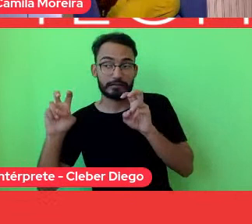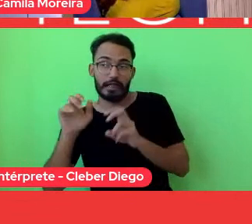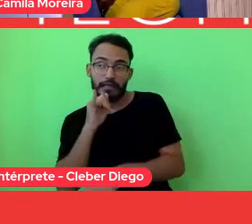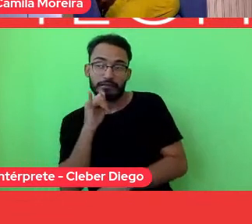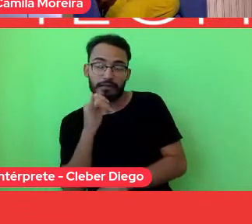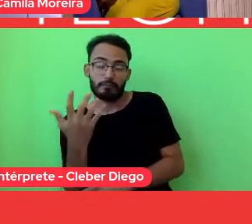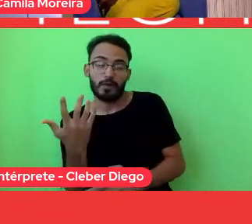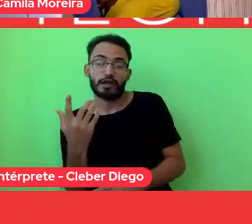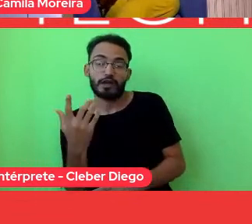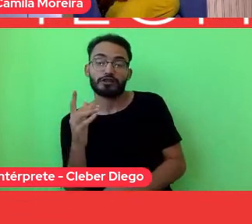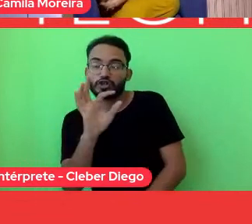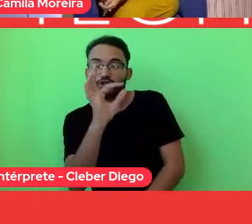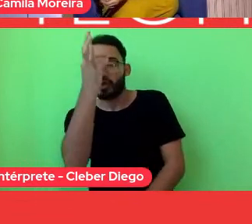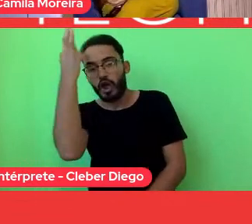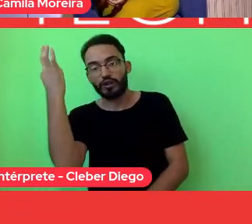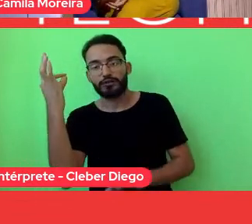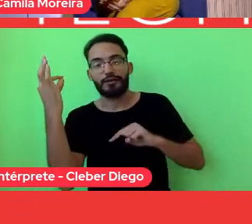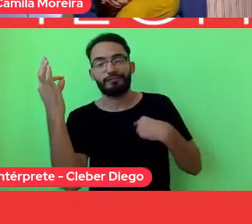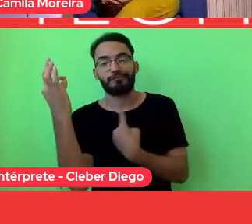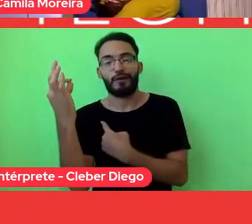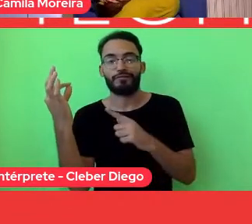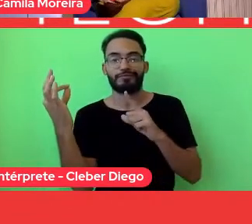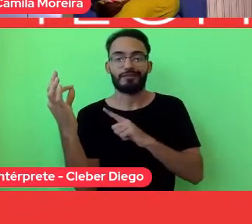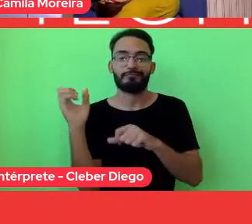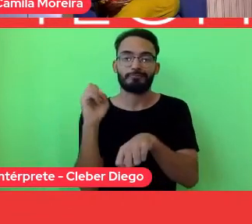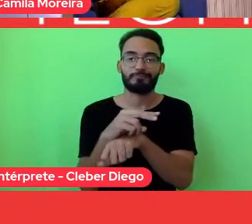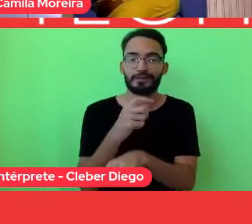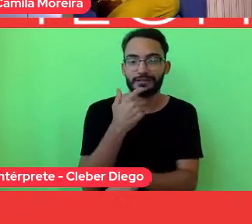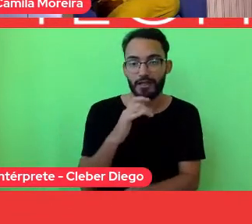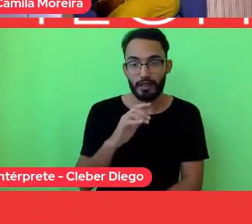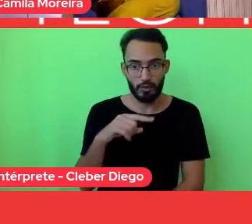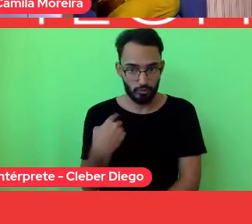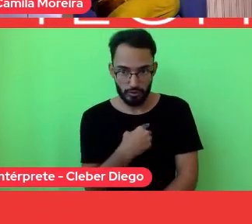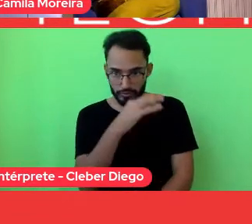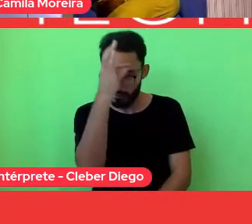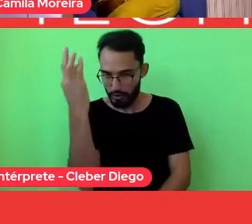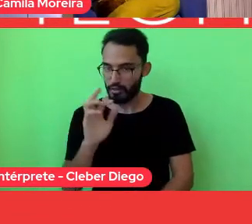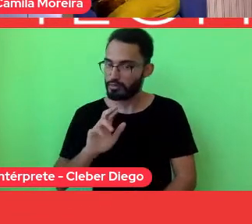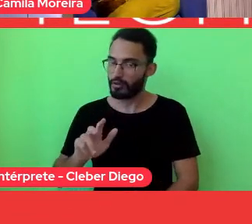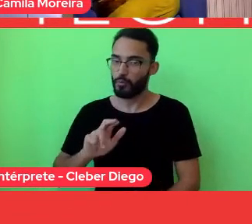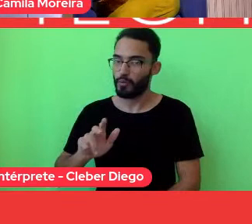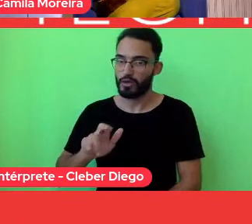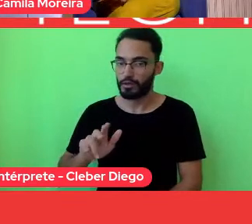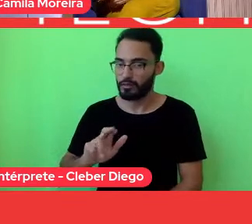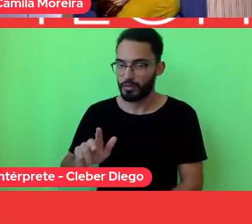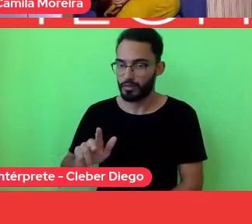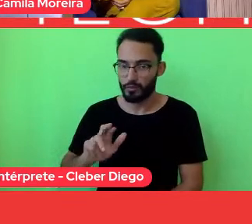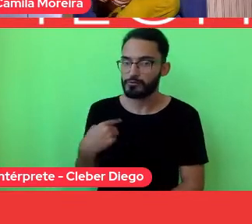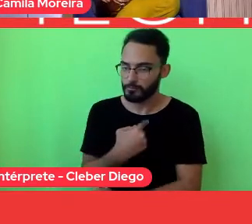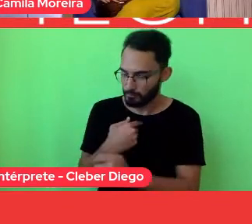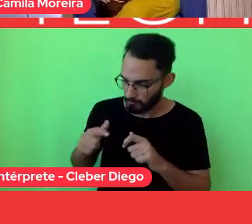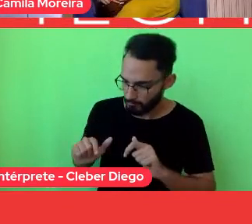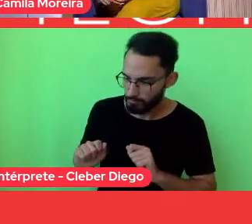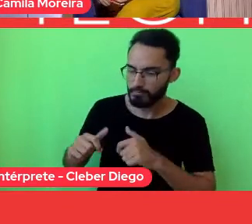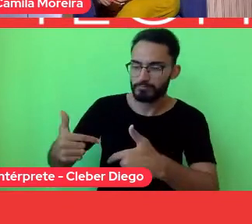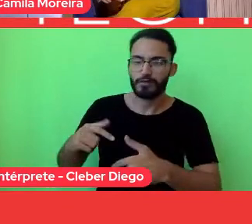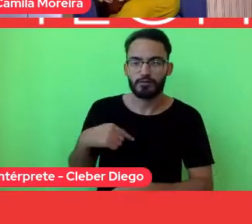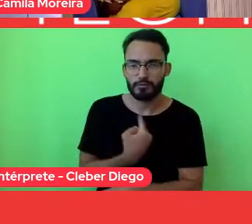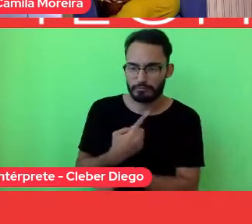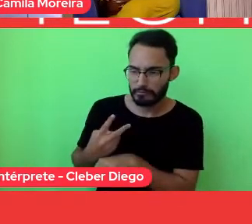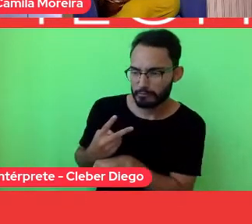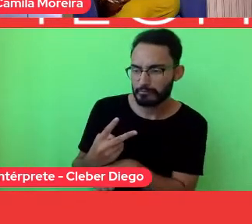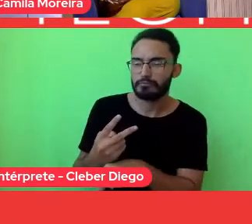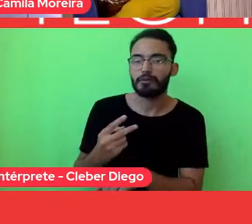aspas, a sorte que a gente teve. Porque a gente não teve sorte. Tá? A gente não teve sorte. Mas é porque não é só questão